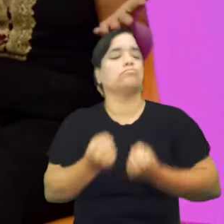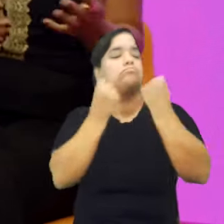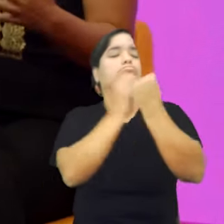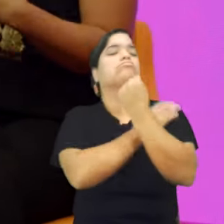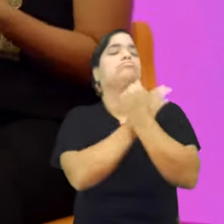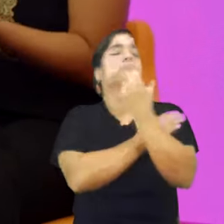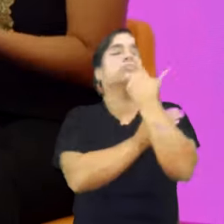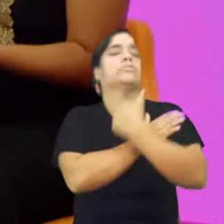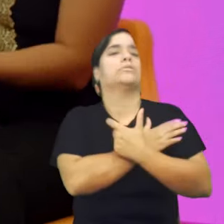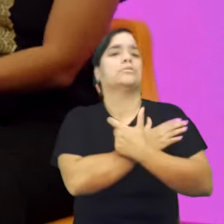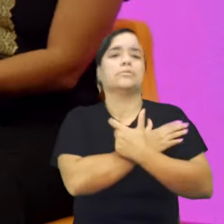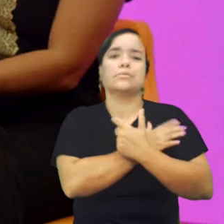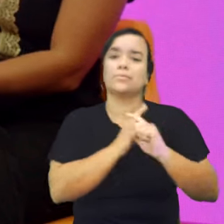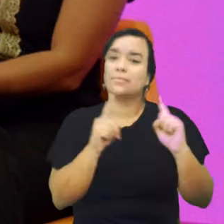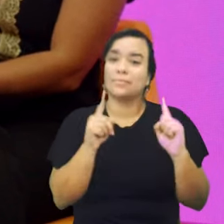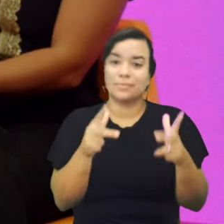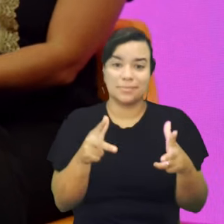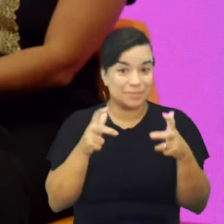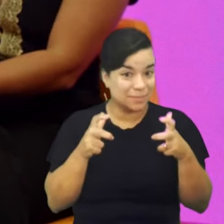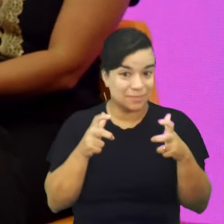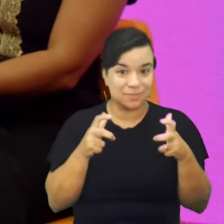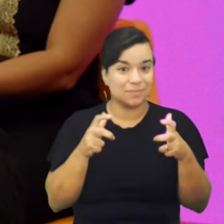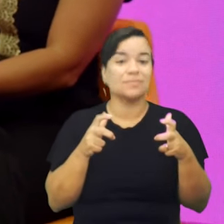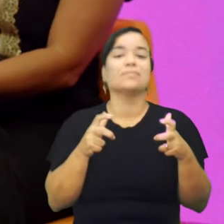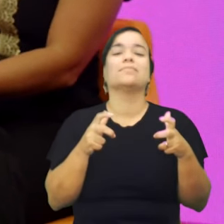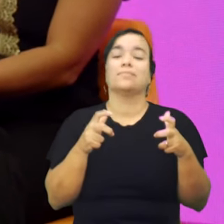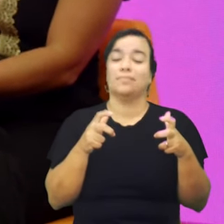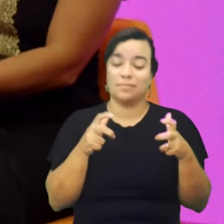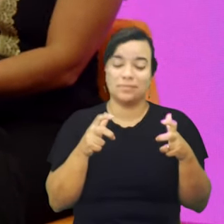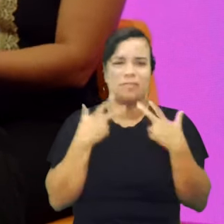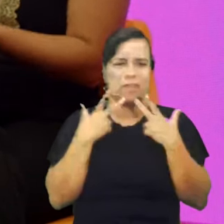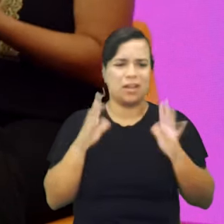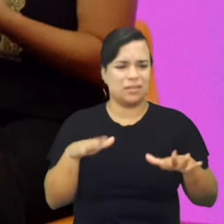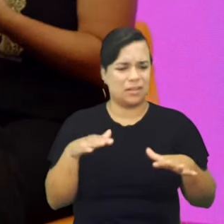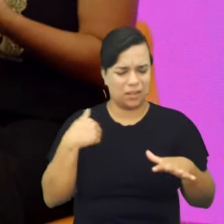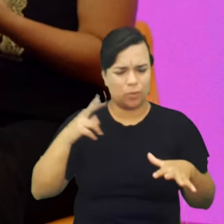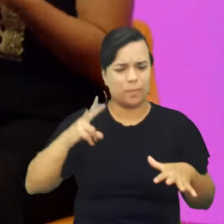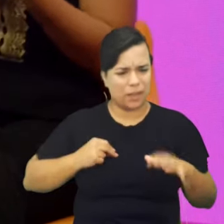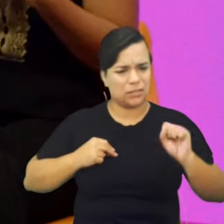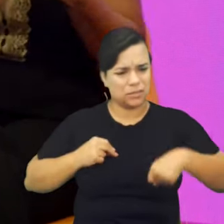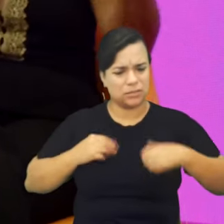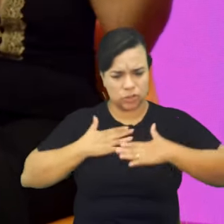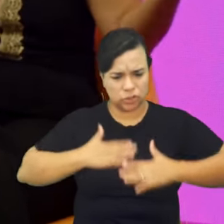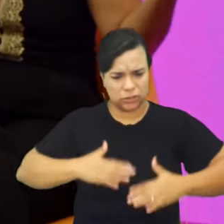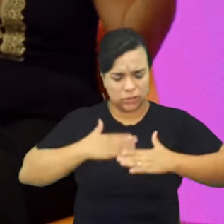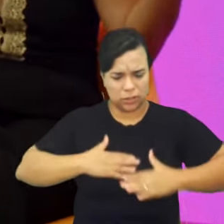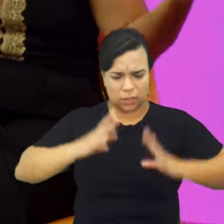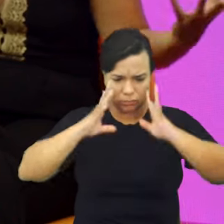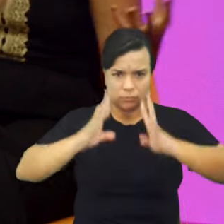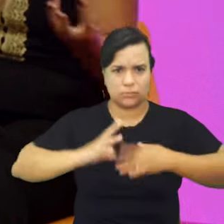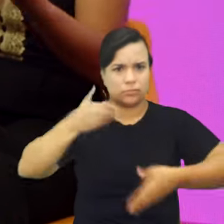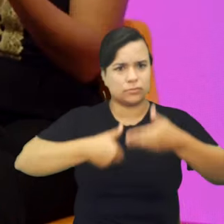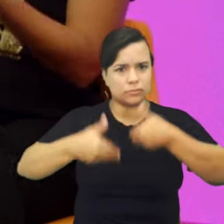multitarefas. E aí quando a gente olha para tudo isso, é justamente quando a gente fala, poxa, Eu mereço. Eu preciso me olhar, eu preciso